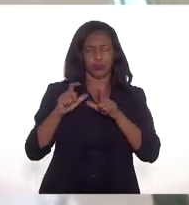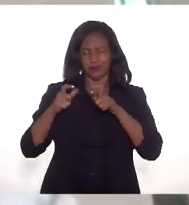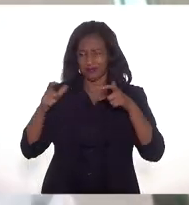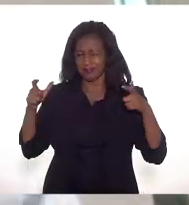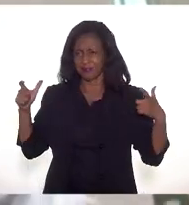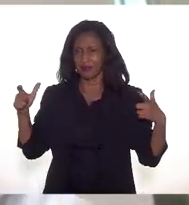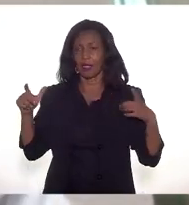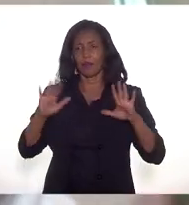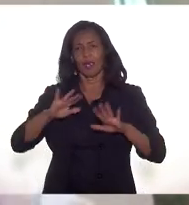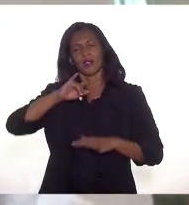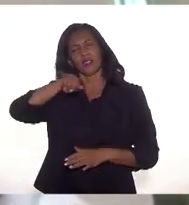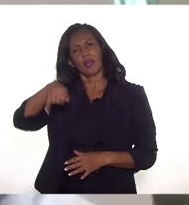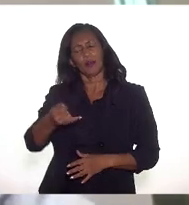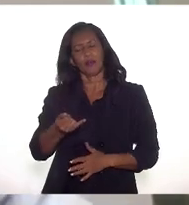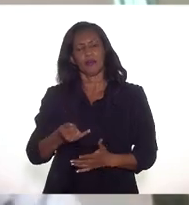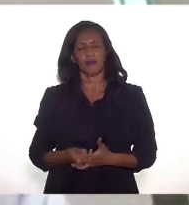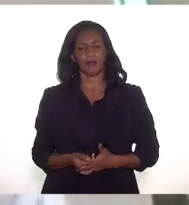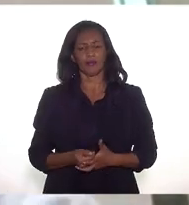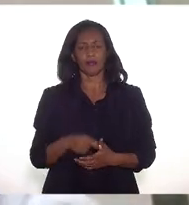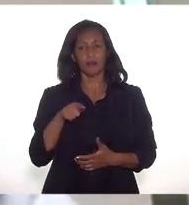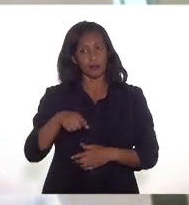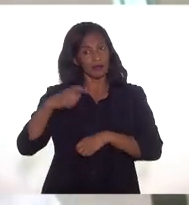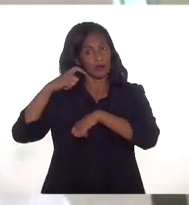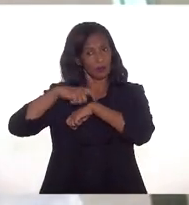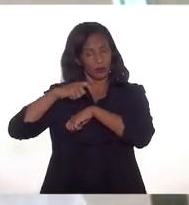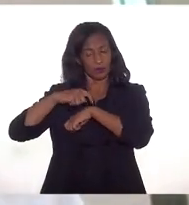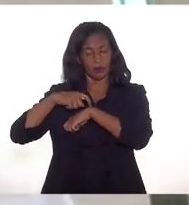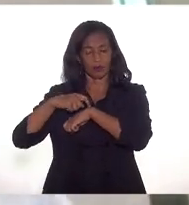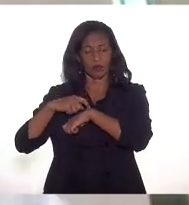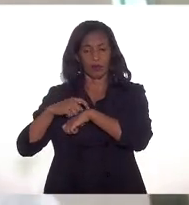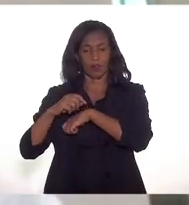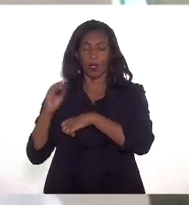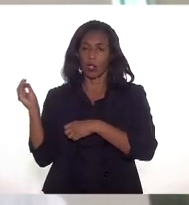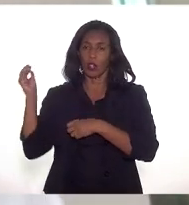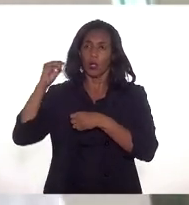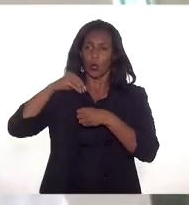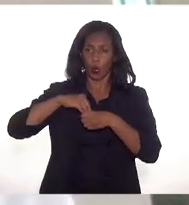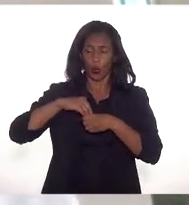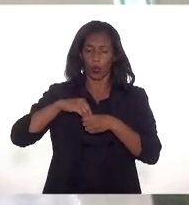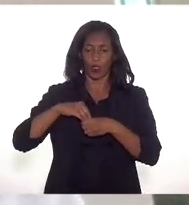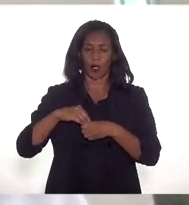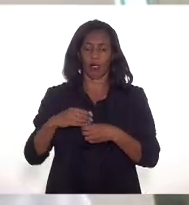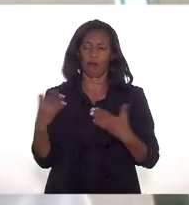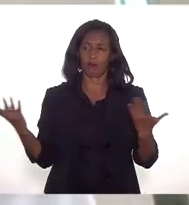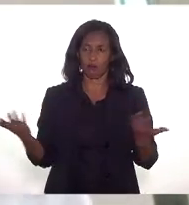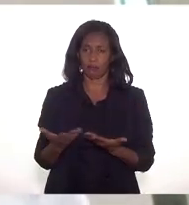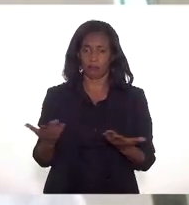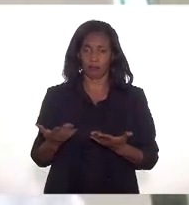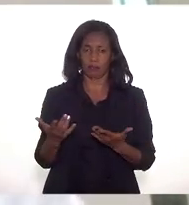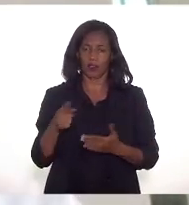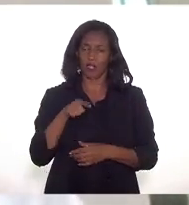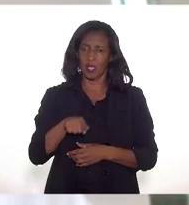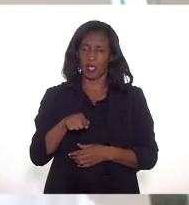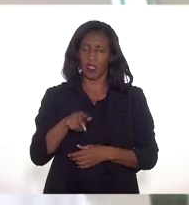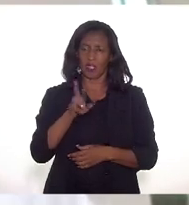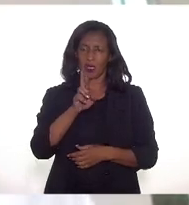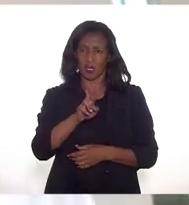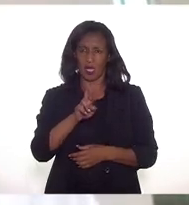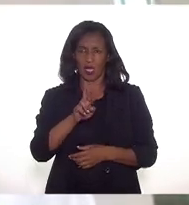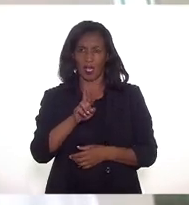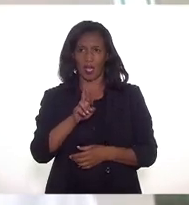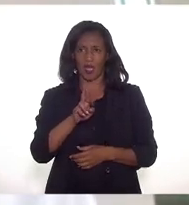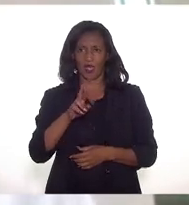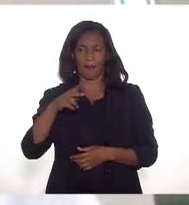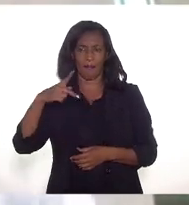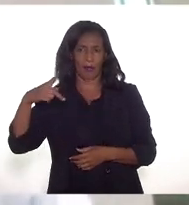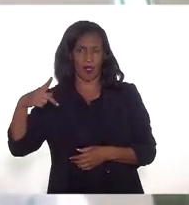que aproveitar esse ensejo do plano e colocar esse pagamento desses RPs, que são quase 6